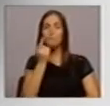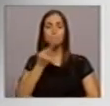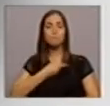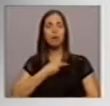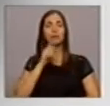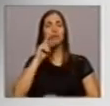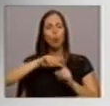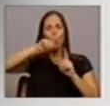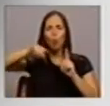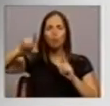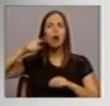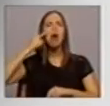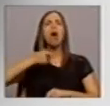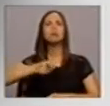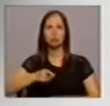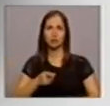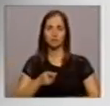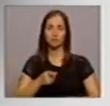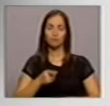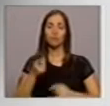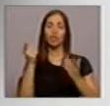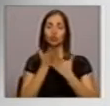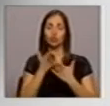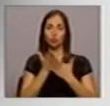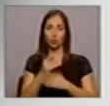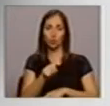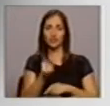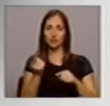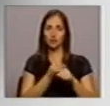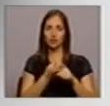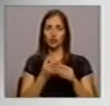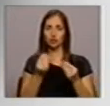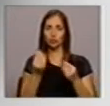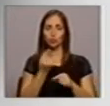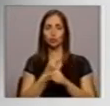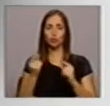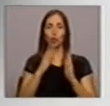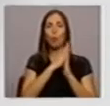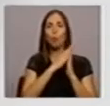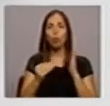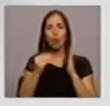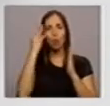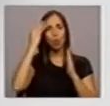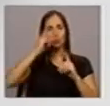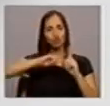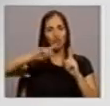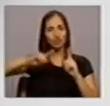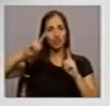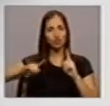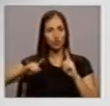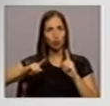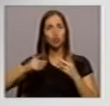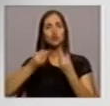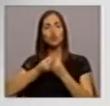o que é que está ali dentro. E, portanto, este estudo é particularmente interessante porque junta um modelo estatístico extremamente poderoso e fiável às observações de rádio